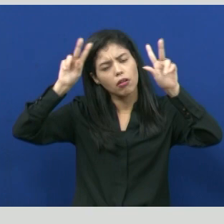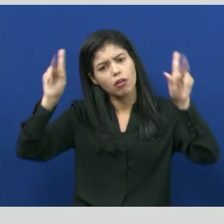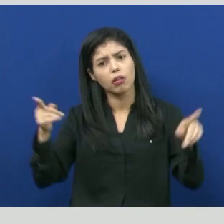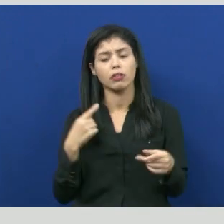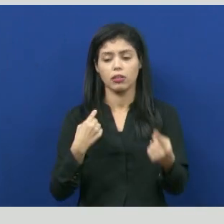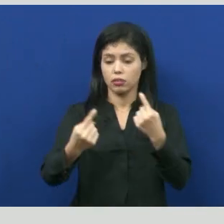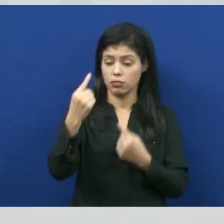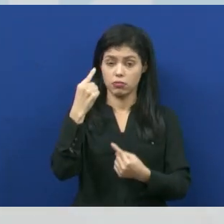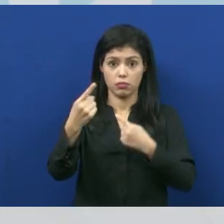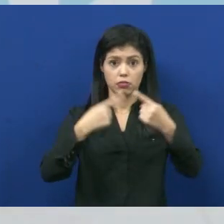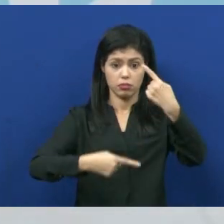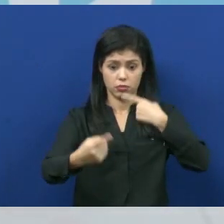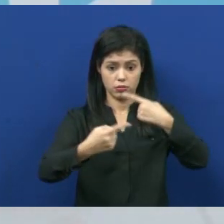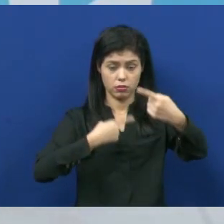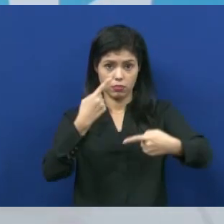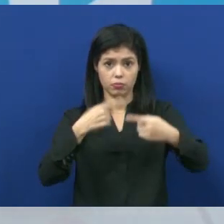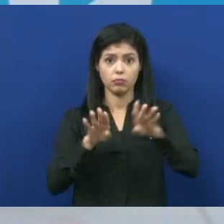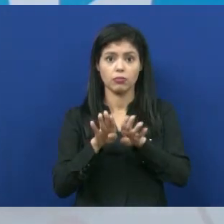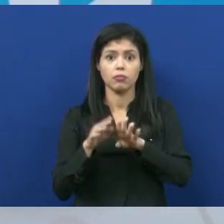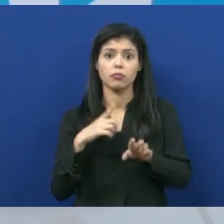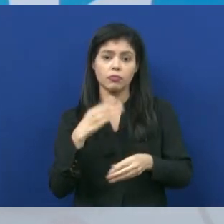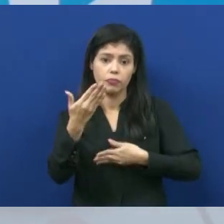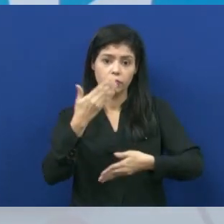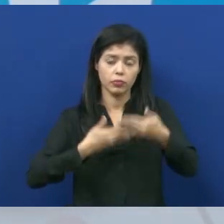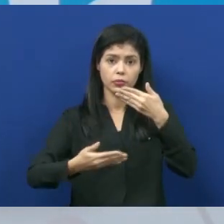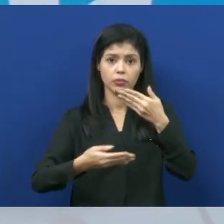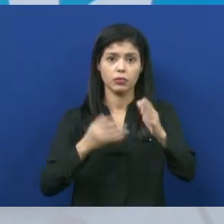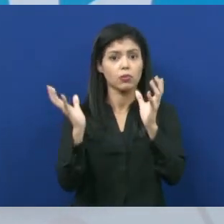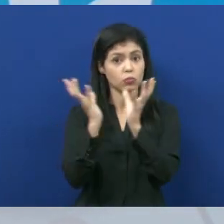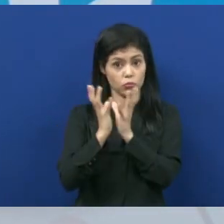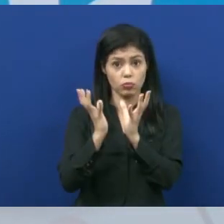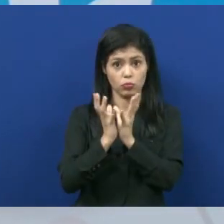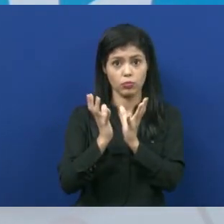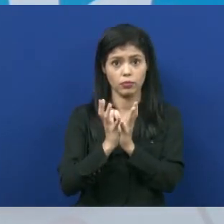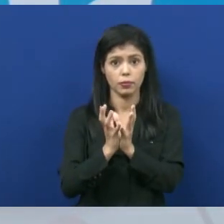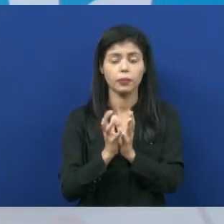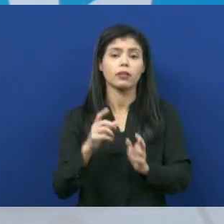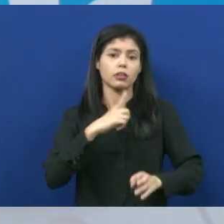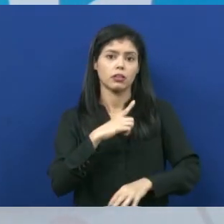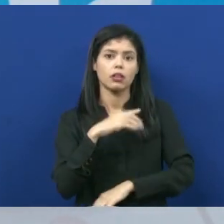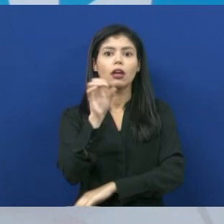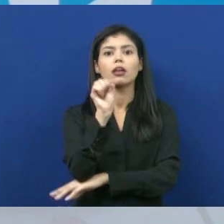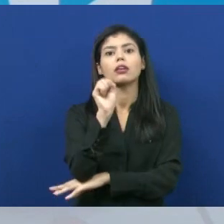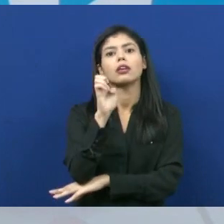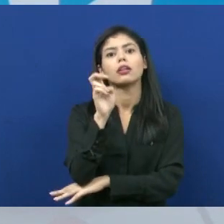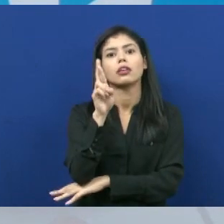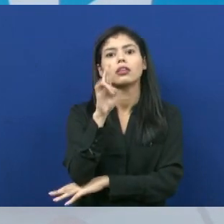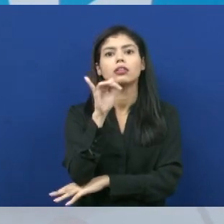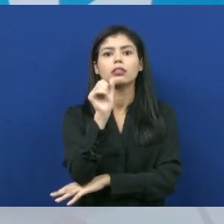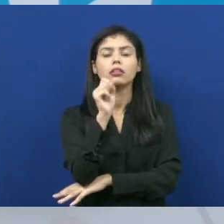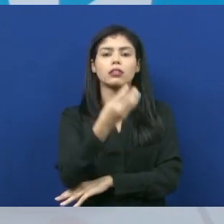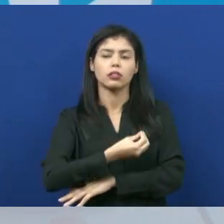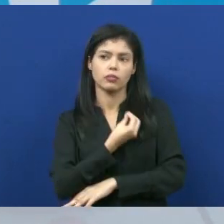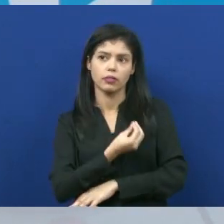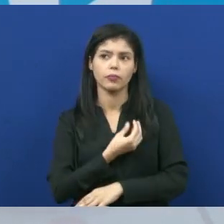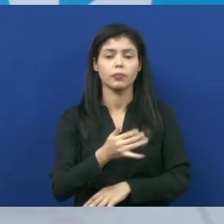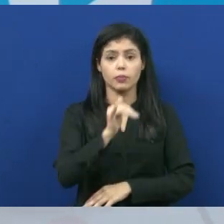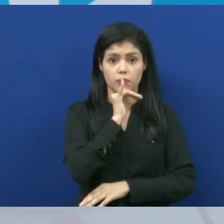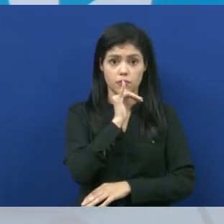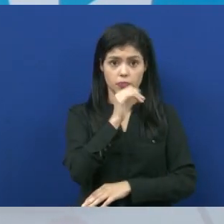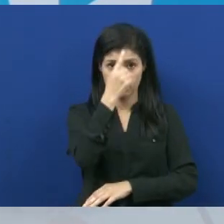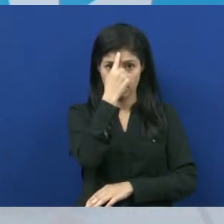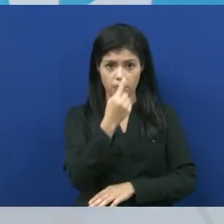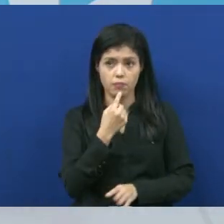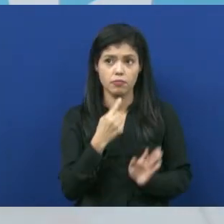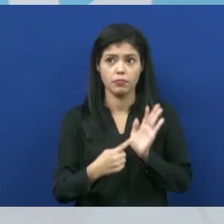relações entre os táxons, ou as relações sempre entre os grupos de seres vivos. Temos aí na tela